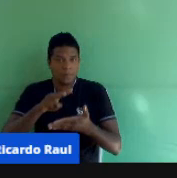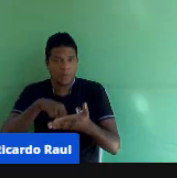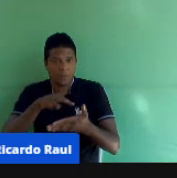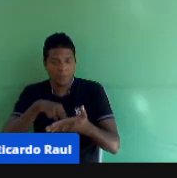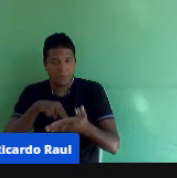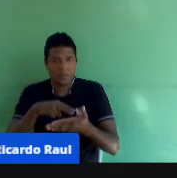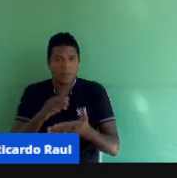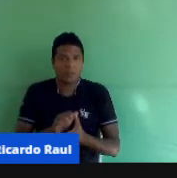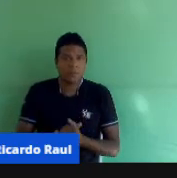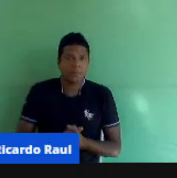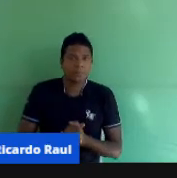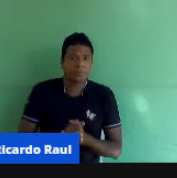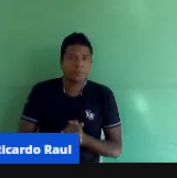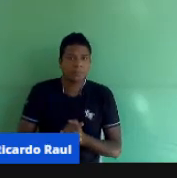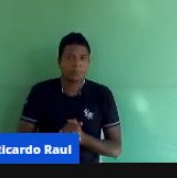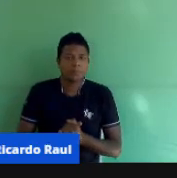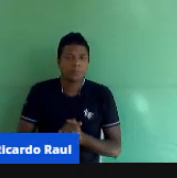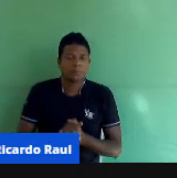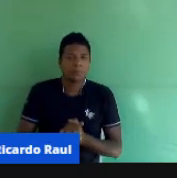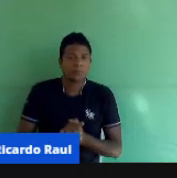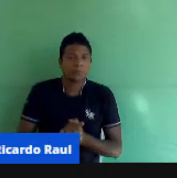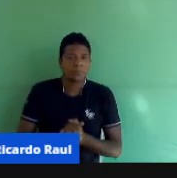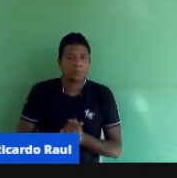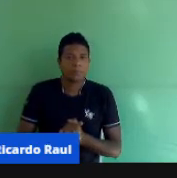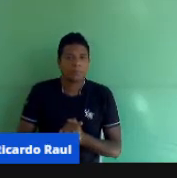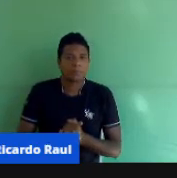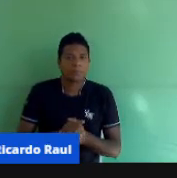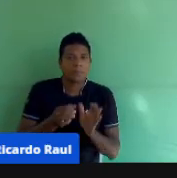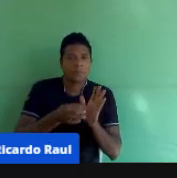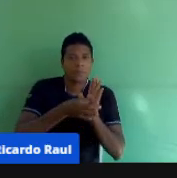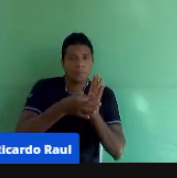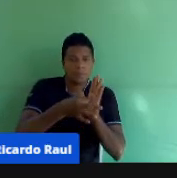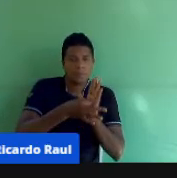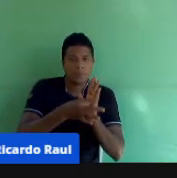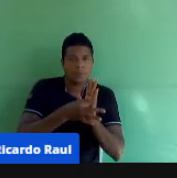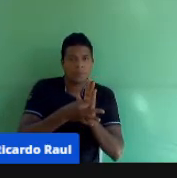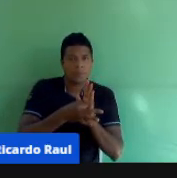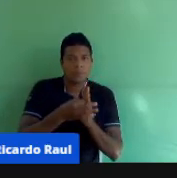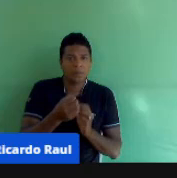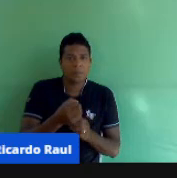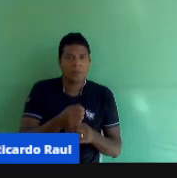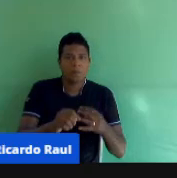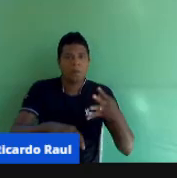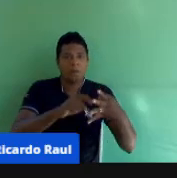autora chamada Trivelato, ela sugere 4